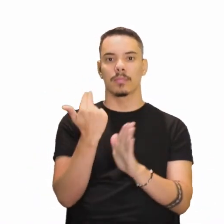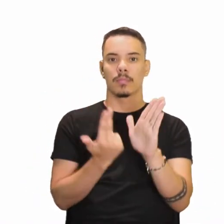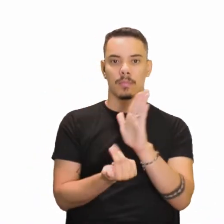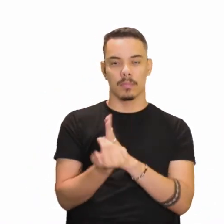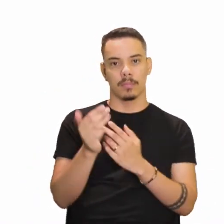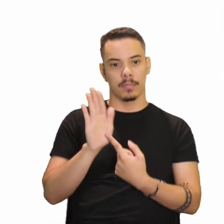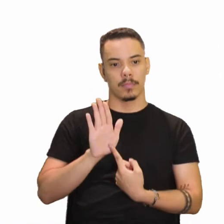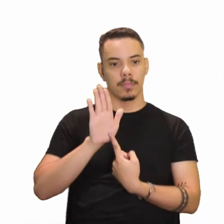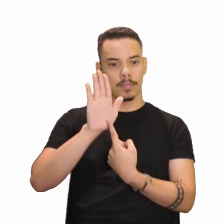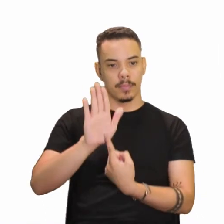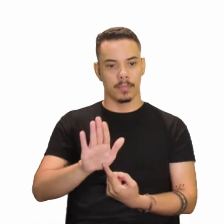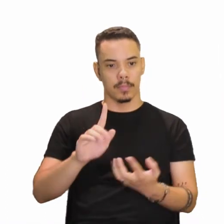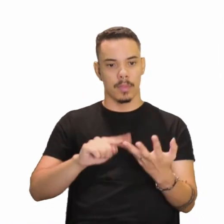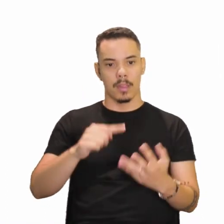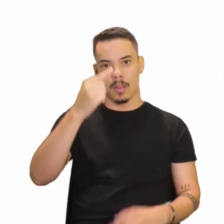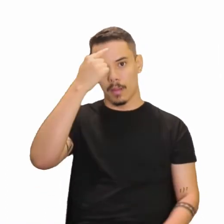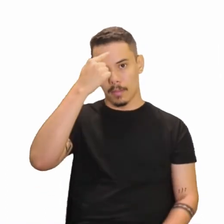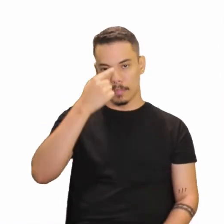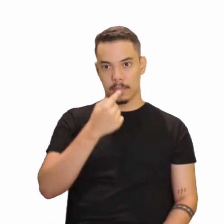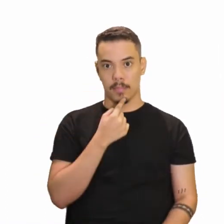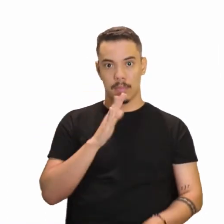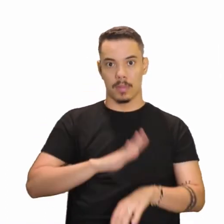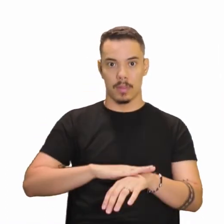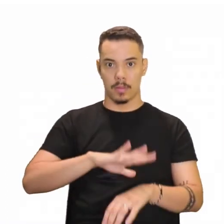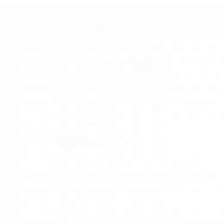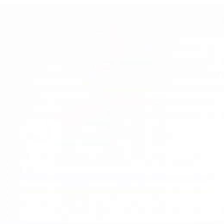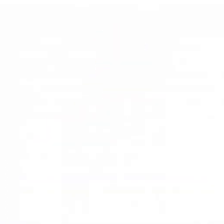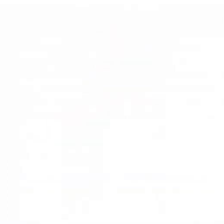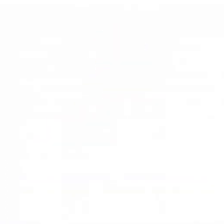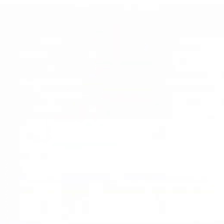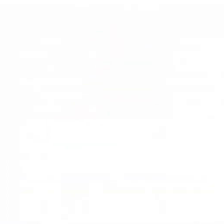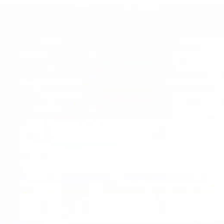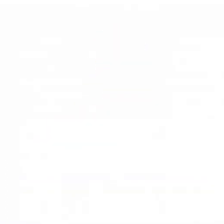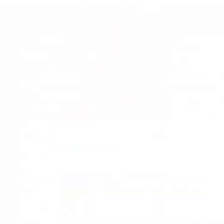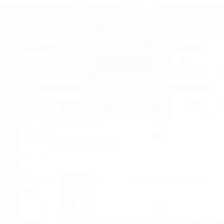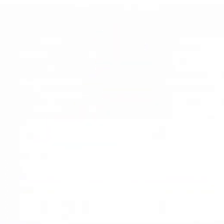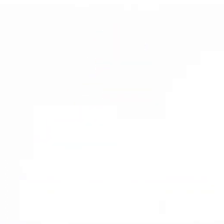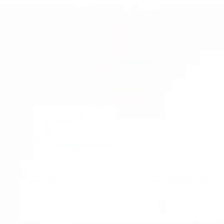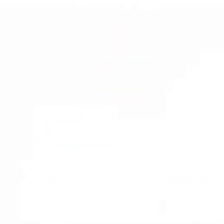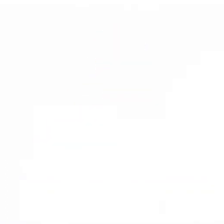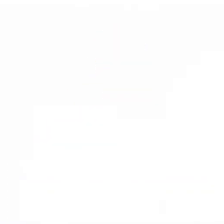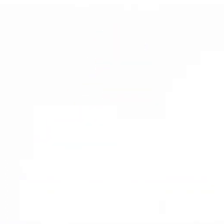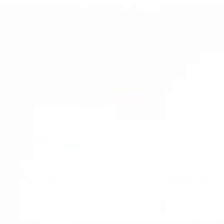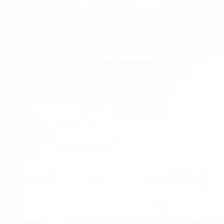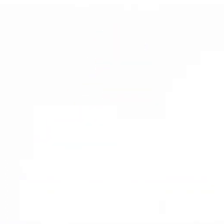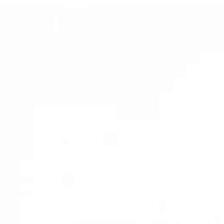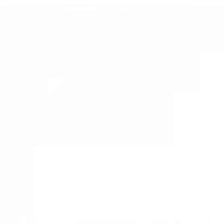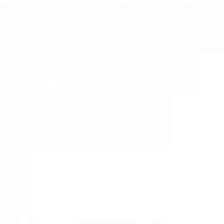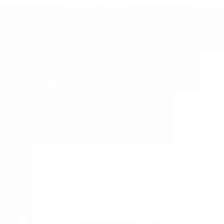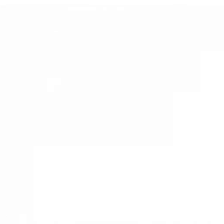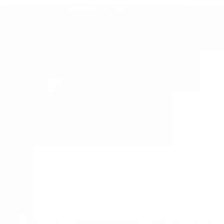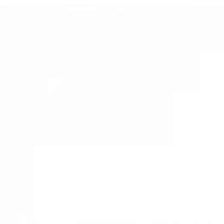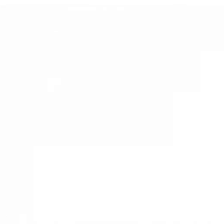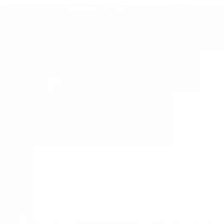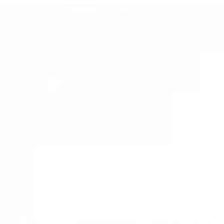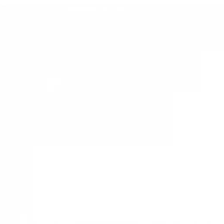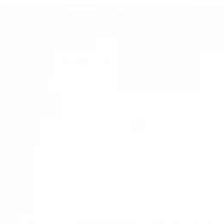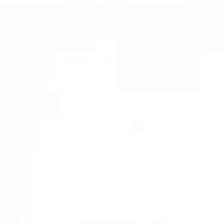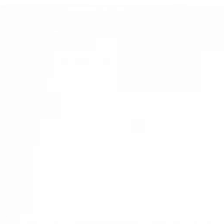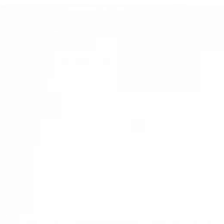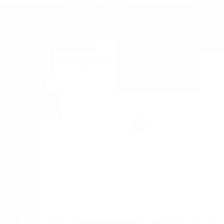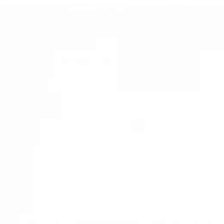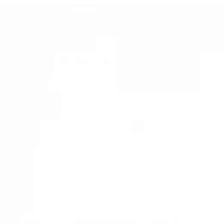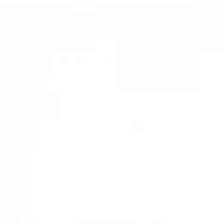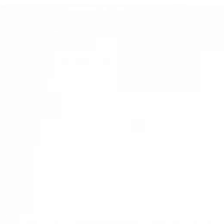expressivo imagens atemporais entrelaça palavras imagens e